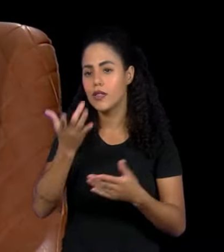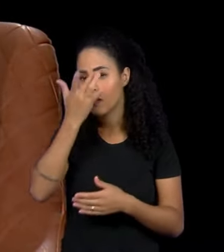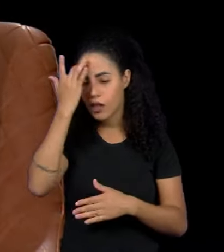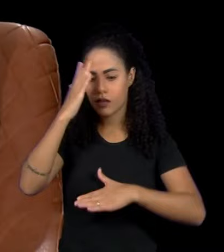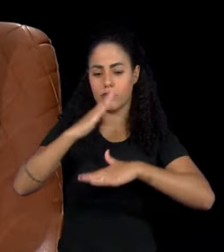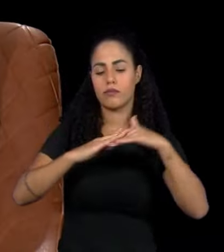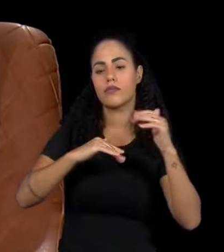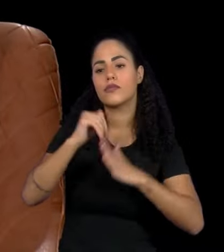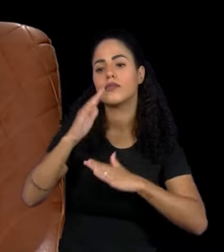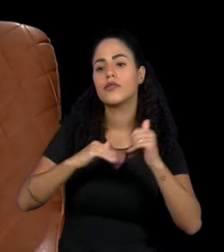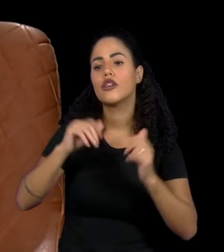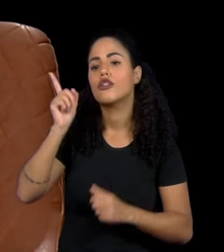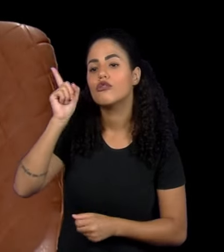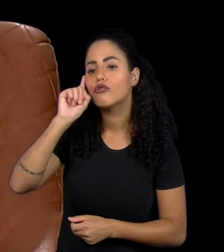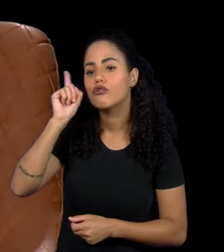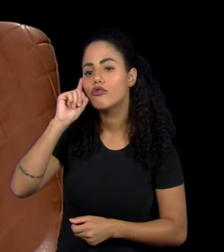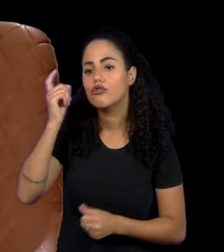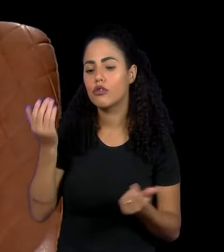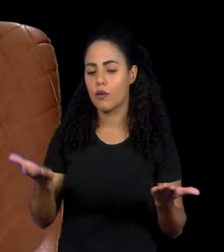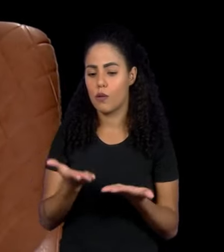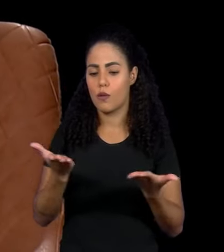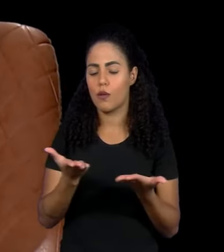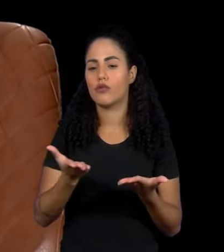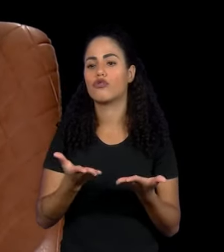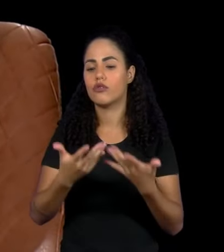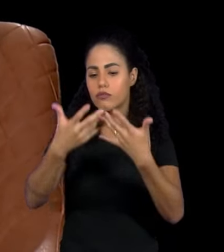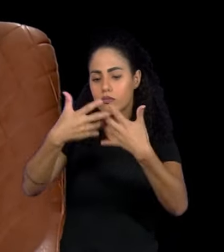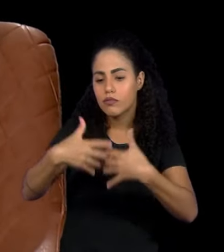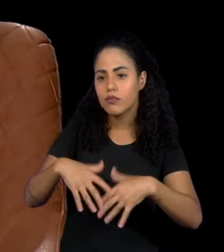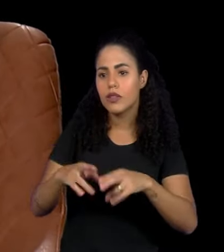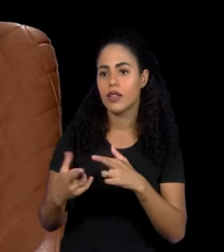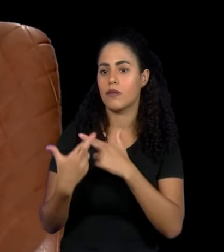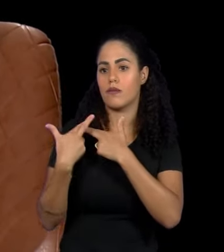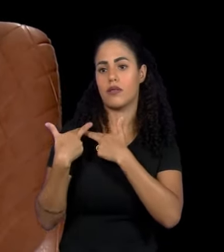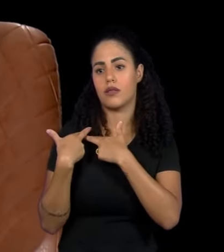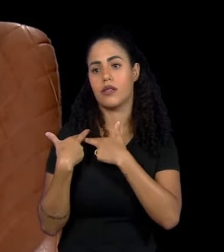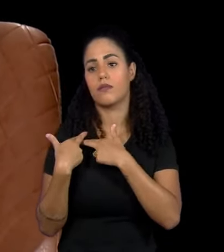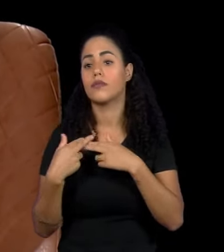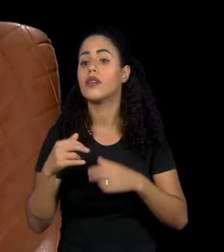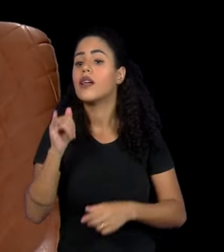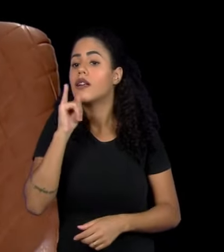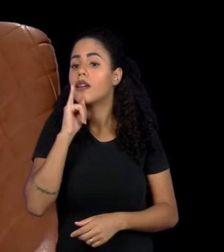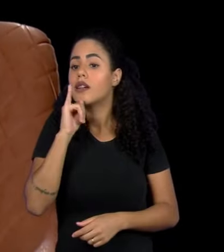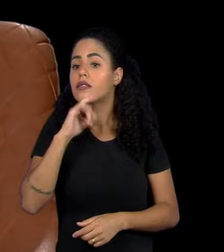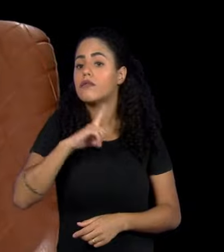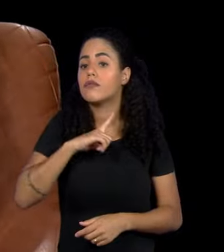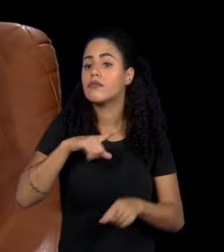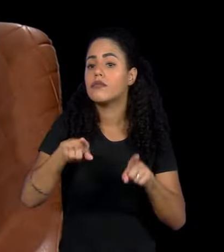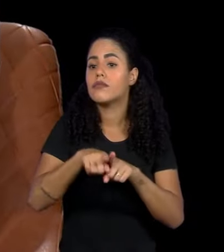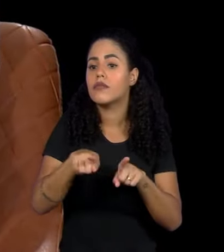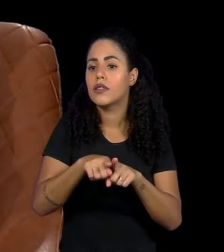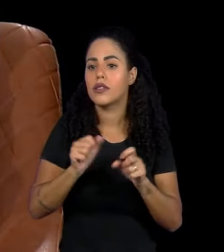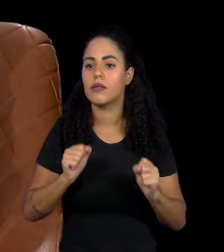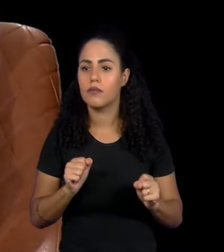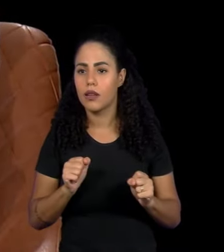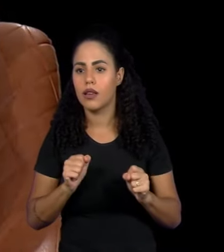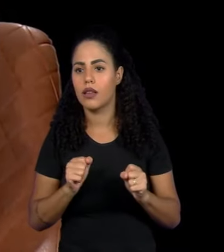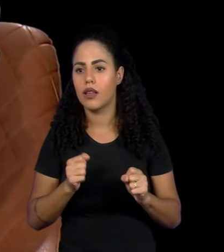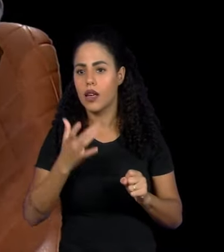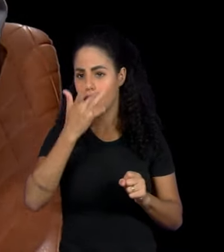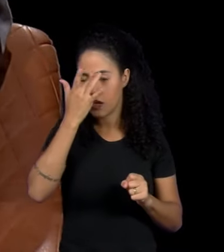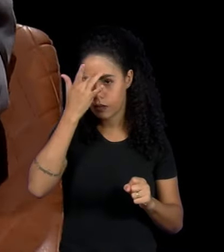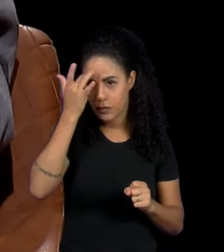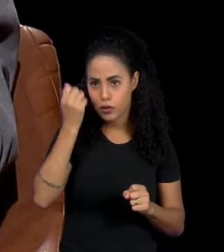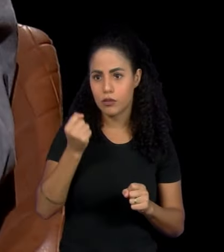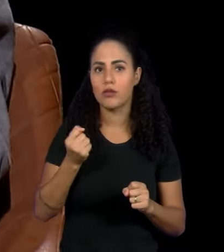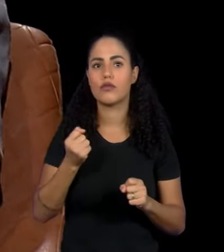devocional, cuja função é aquela. Como a gente tem, por exemplo, o passista de frevo, que